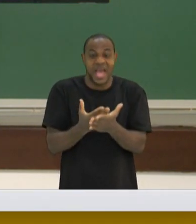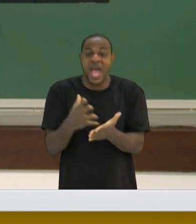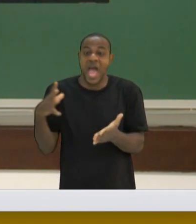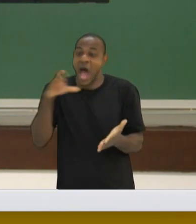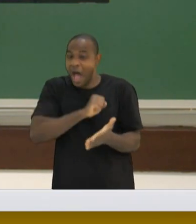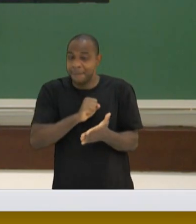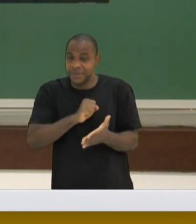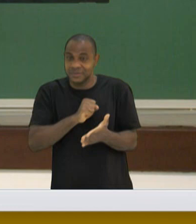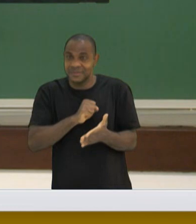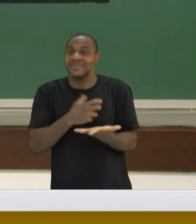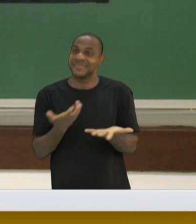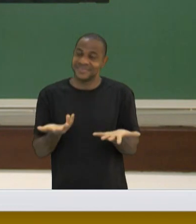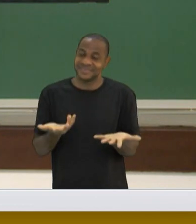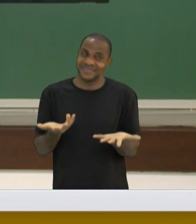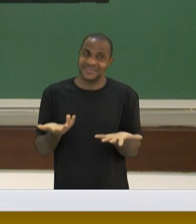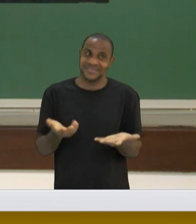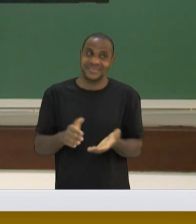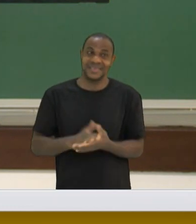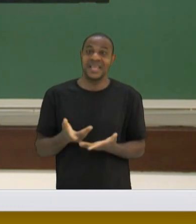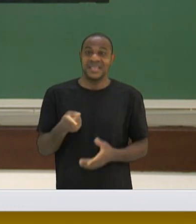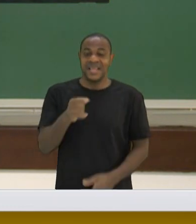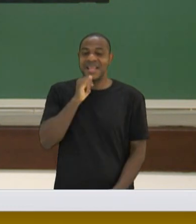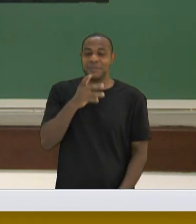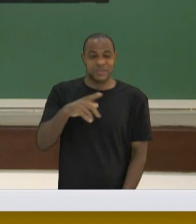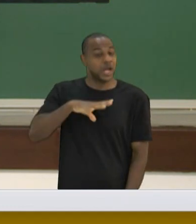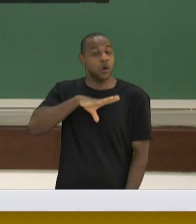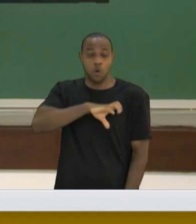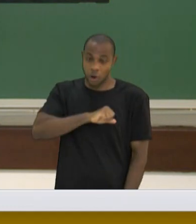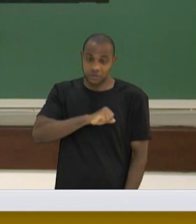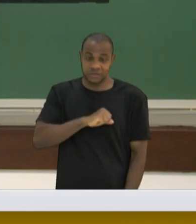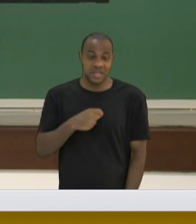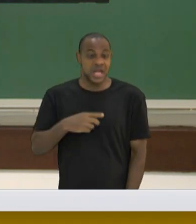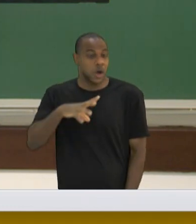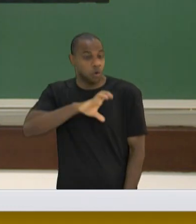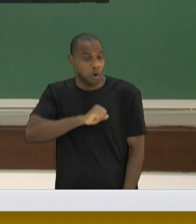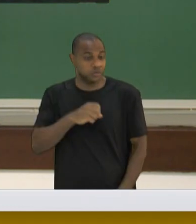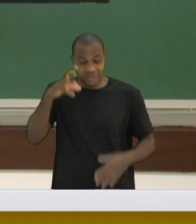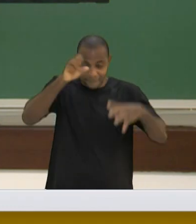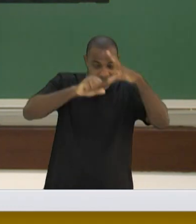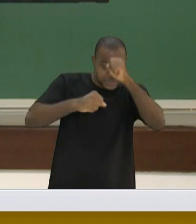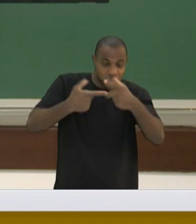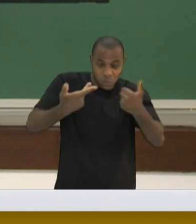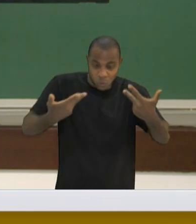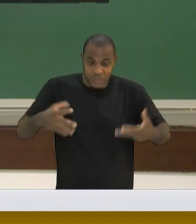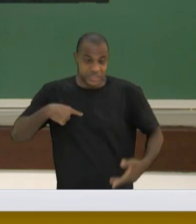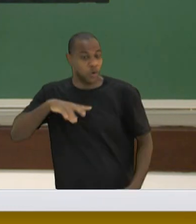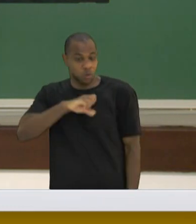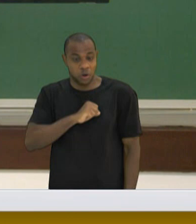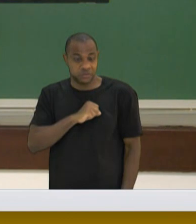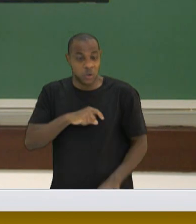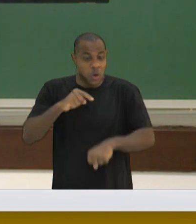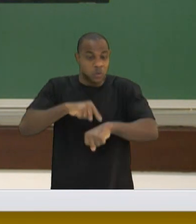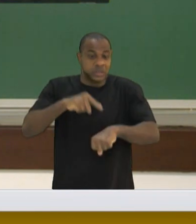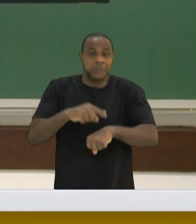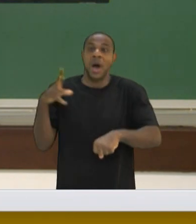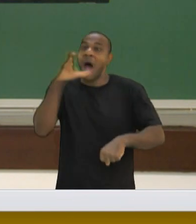uma coisa que a gente gosta muito parece que o tempo voa quando a gente tá fazendo uma coisa que é meio desgastante o tempo demora a passar é por isso que eu